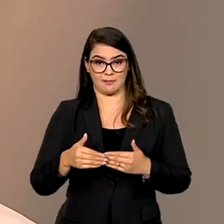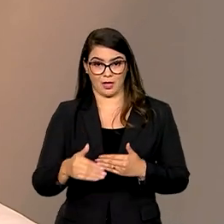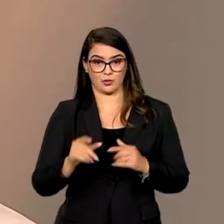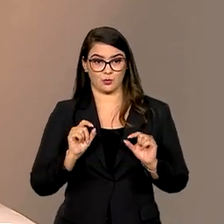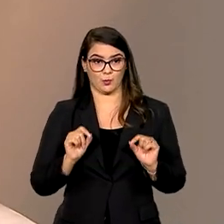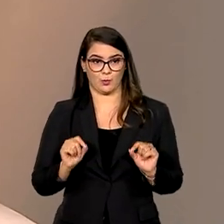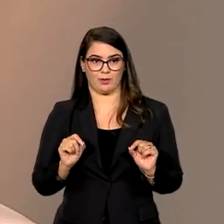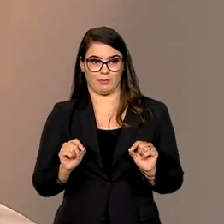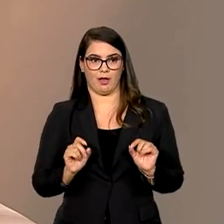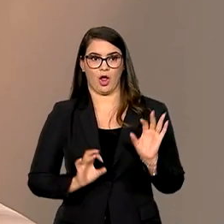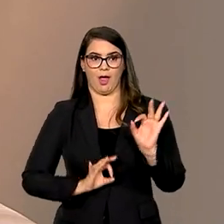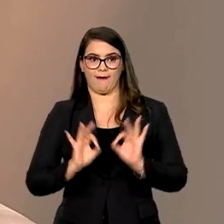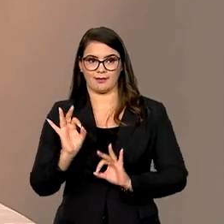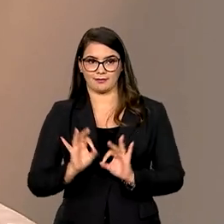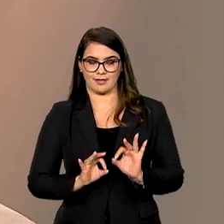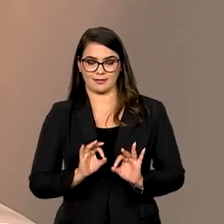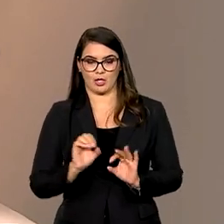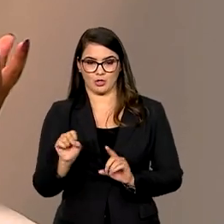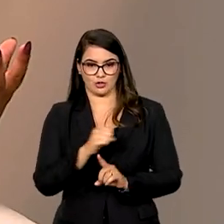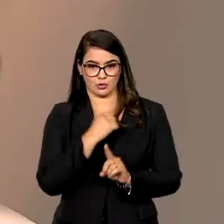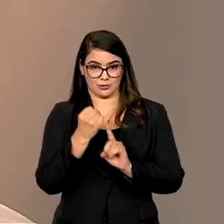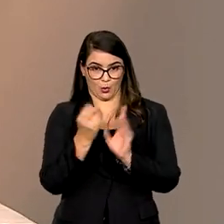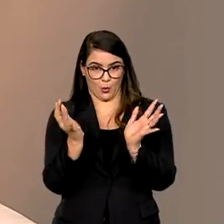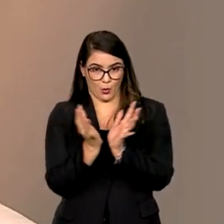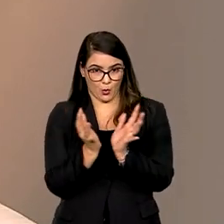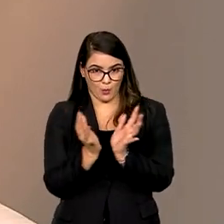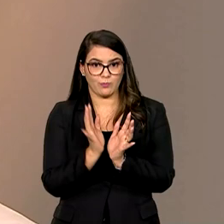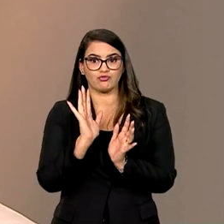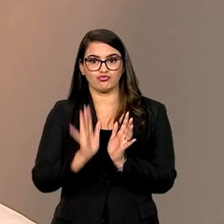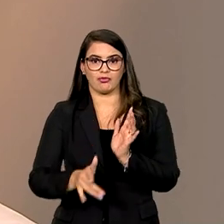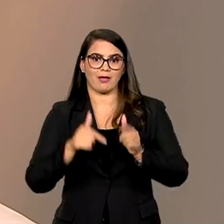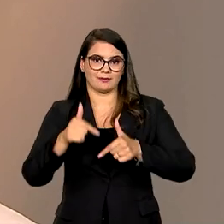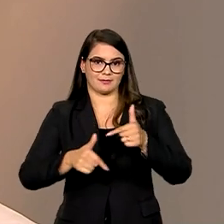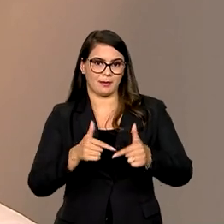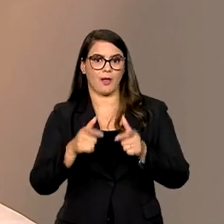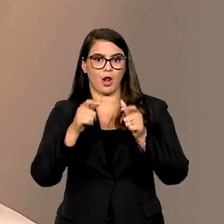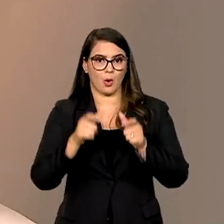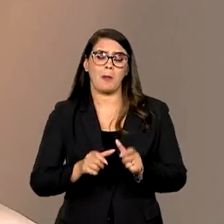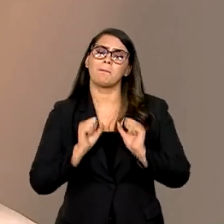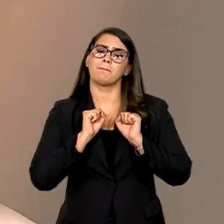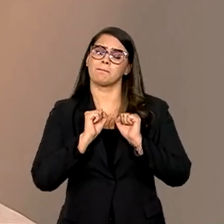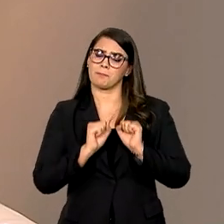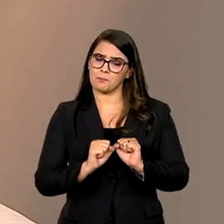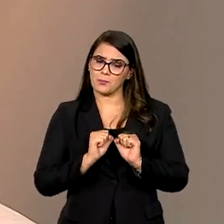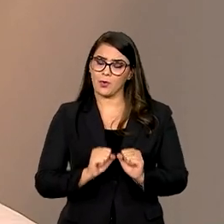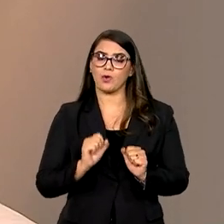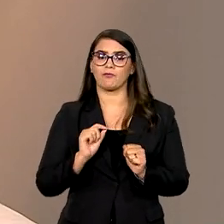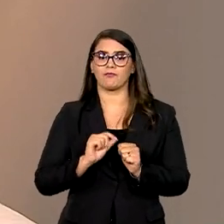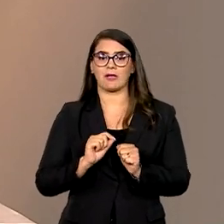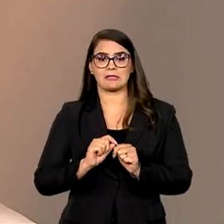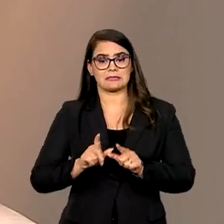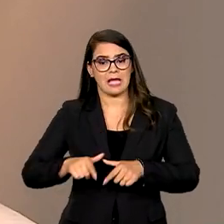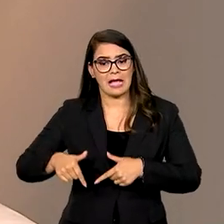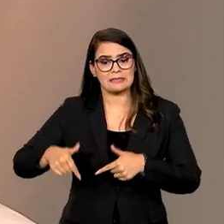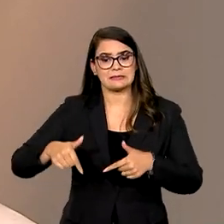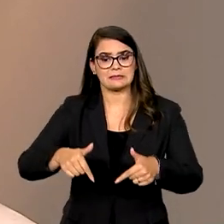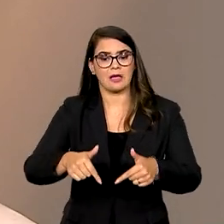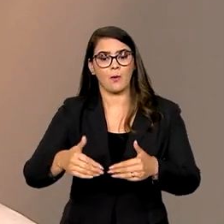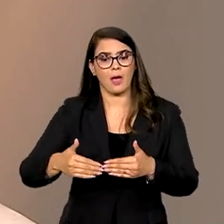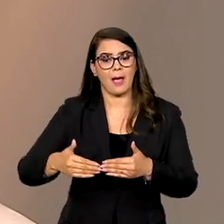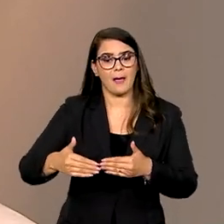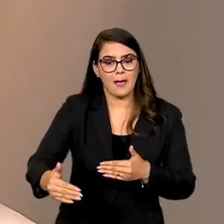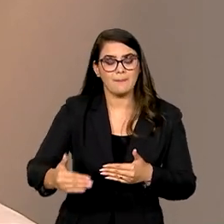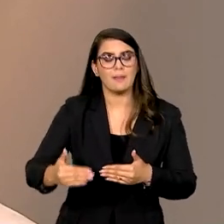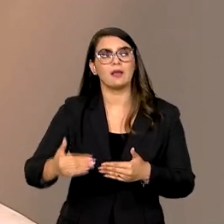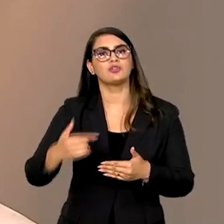que organizações sociais, grupos que já atuam nos territórios, possam fazer essas ações a partir de